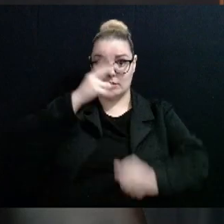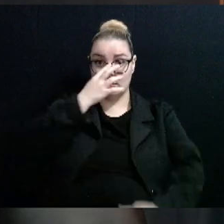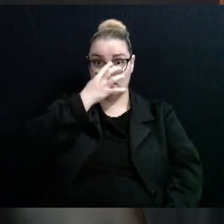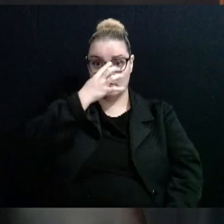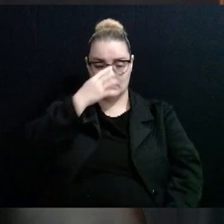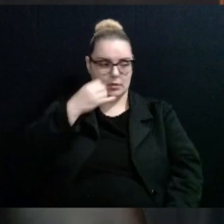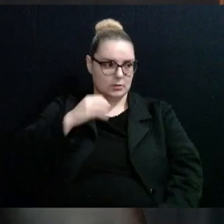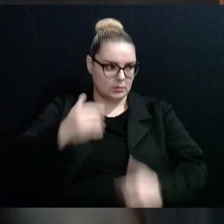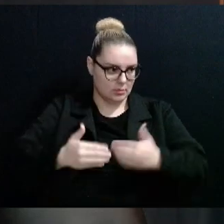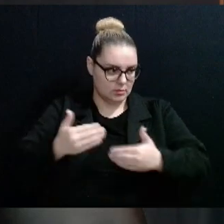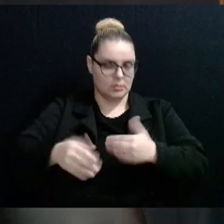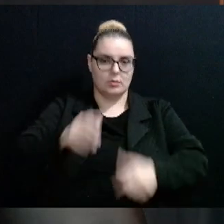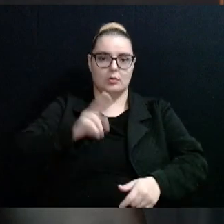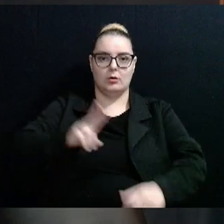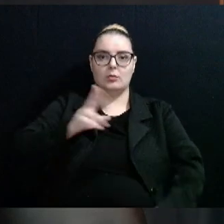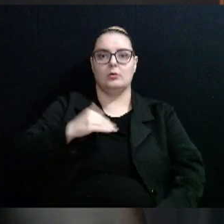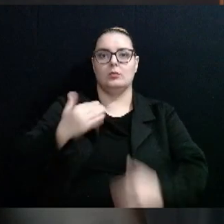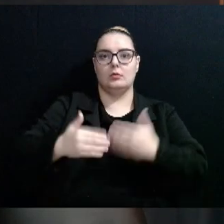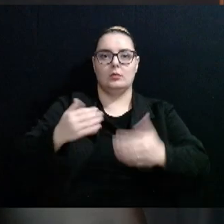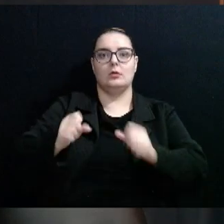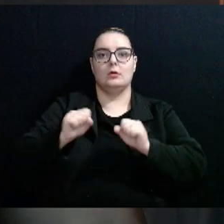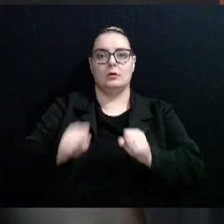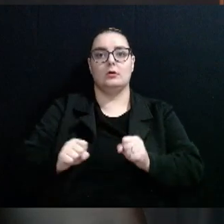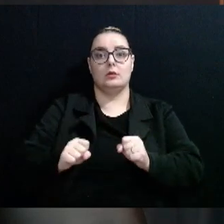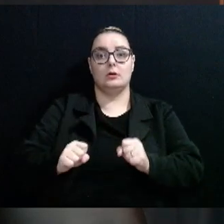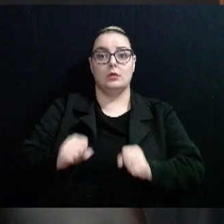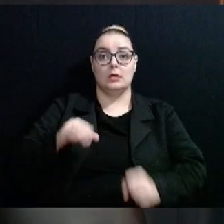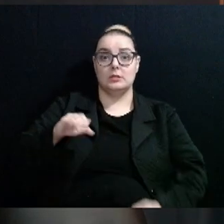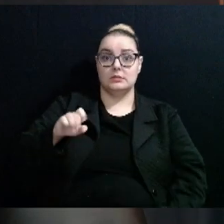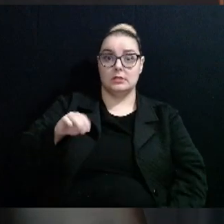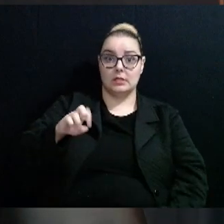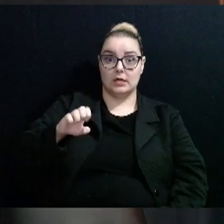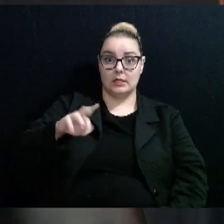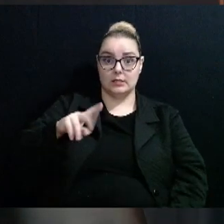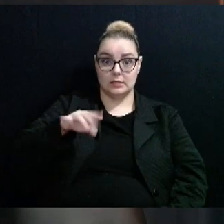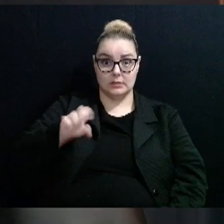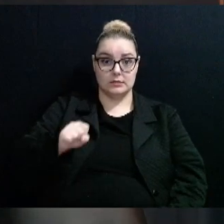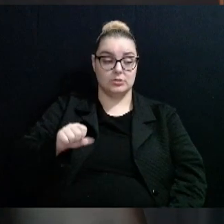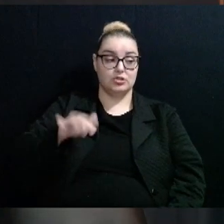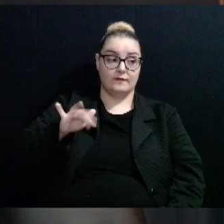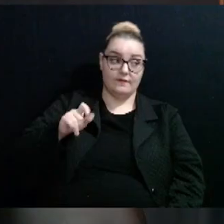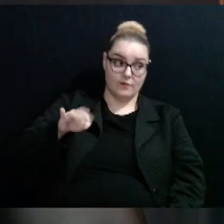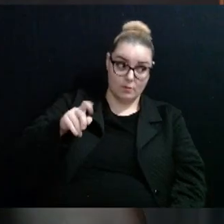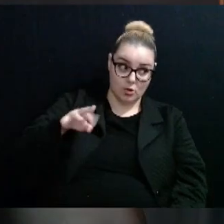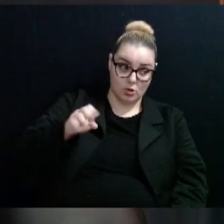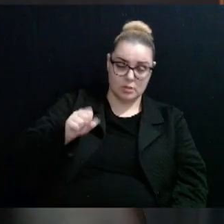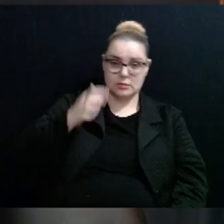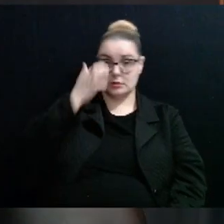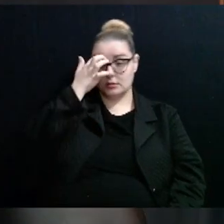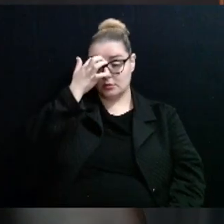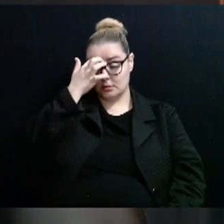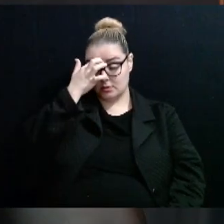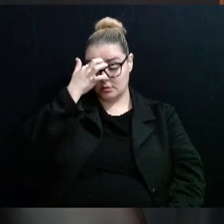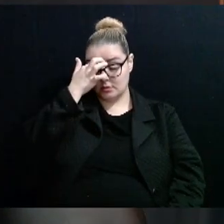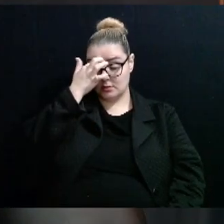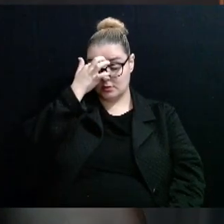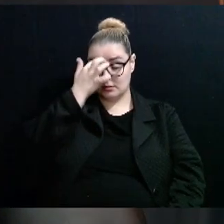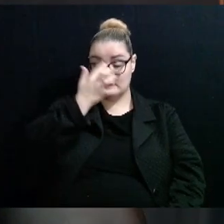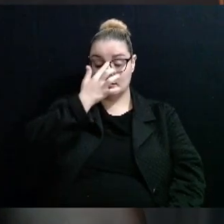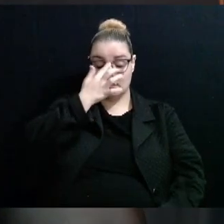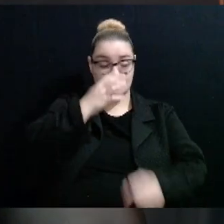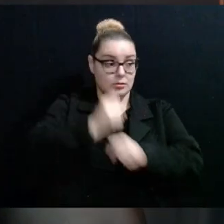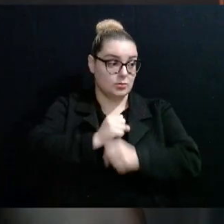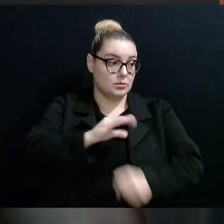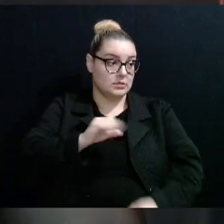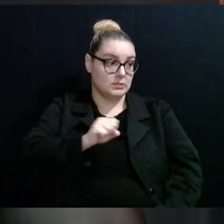né, isso pode levar a cicatrizes no fígado, que a gente chama de fibrose, e isso pode culminar com uma cirrose e com câncer de fígado. Então,